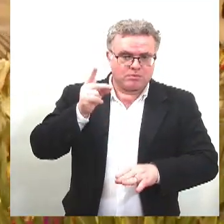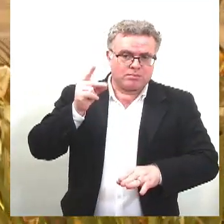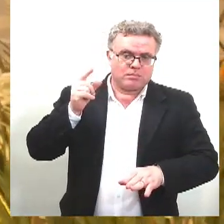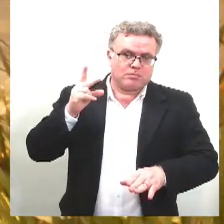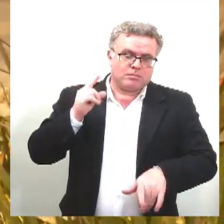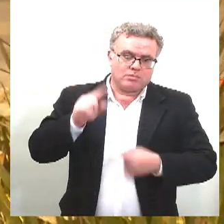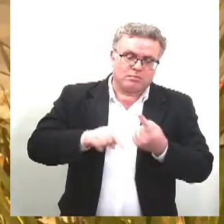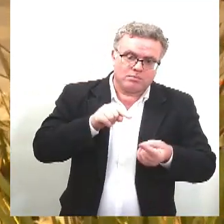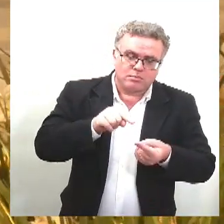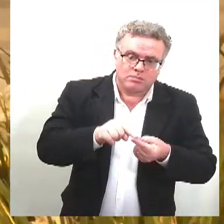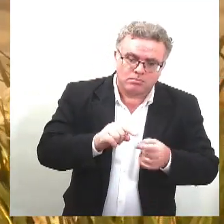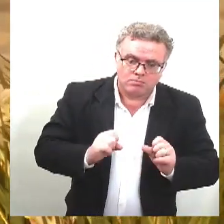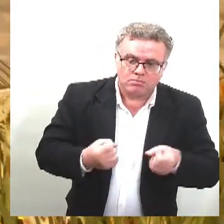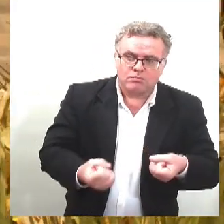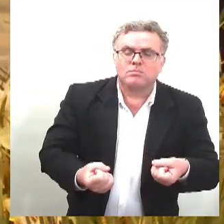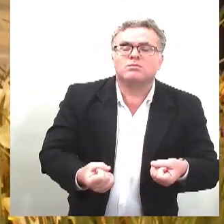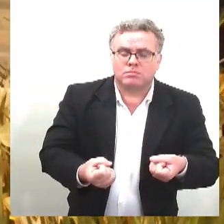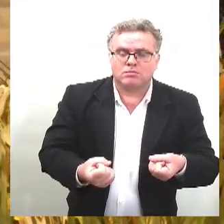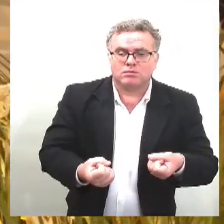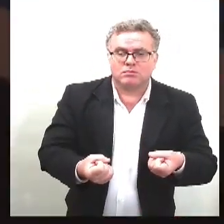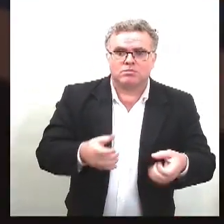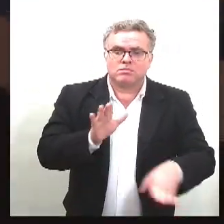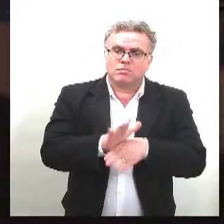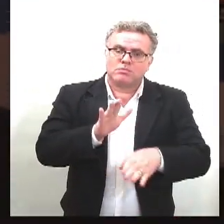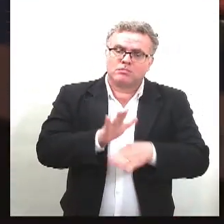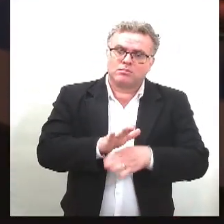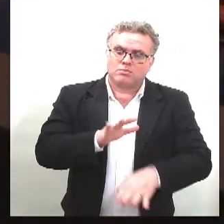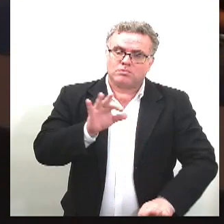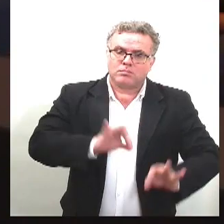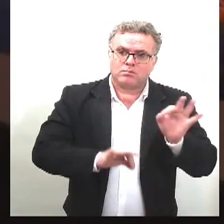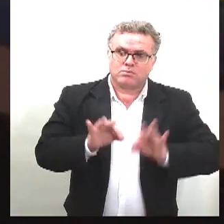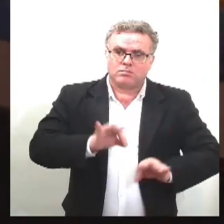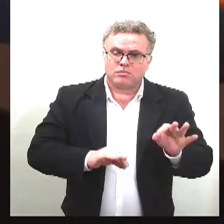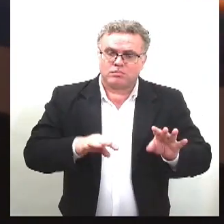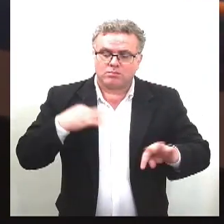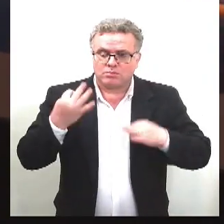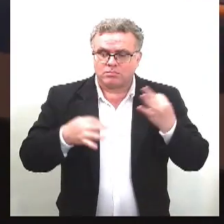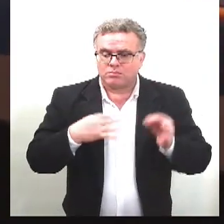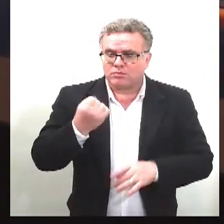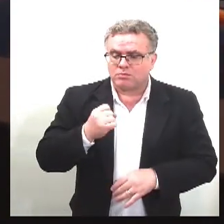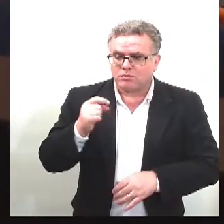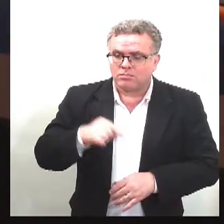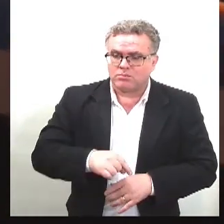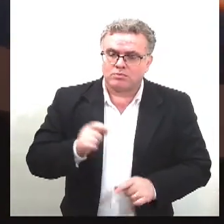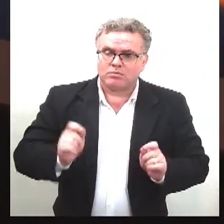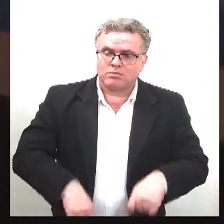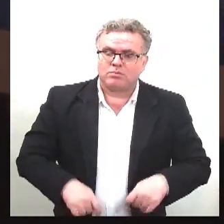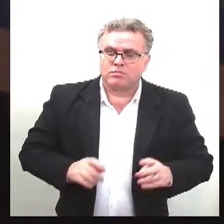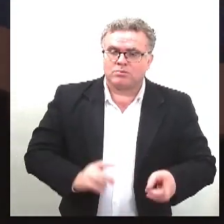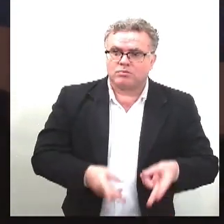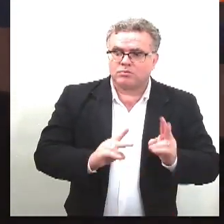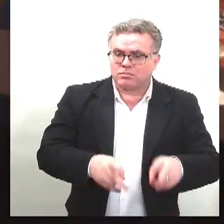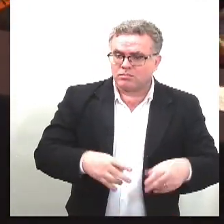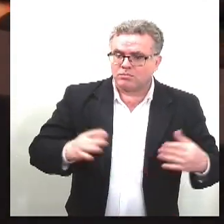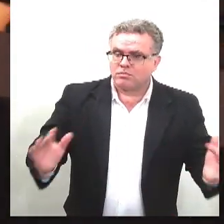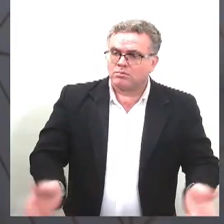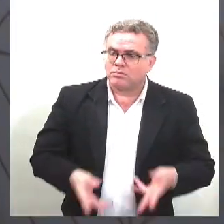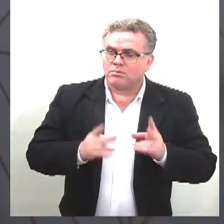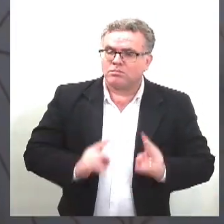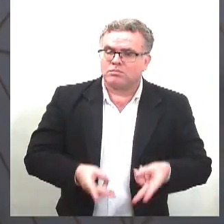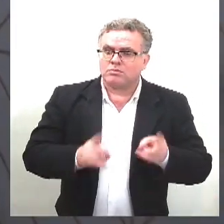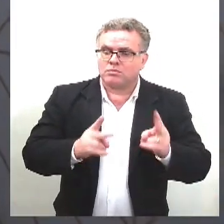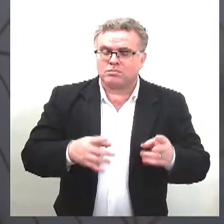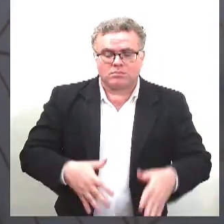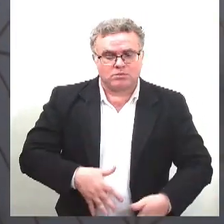dedicação, impulsionou o turismo sergipano. Para a filha de Silvia, o prêmio é um motivo de imenso orgulho.